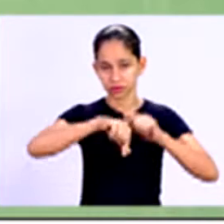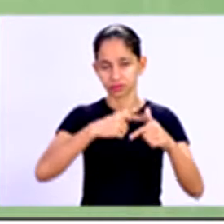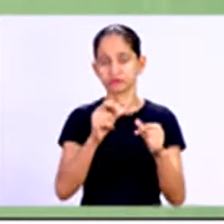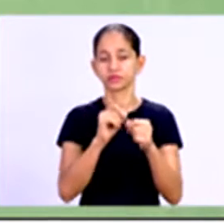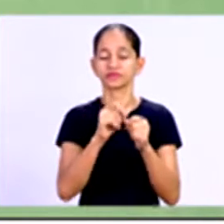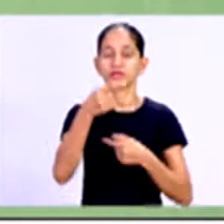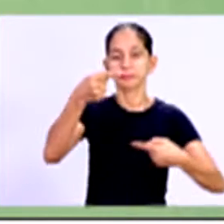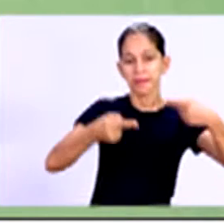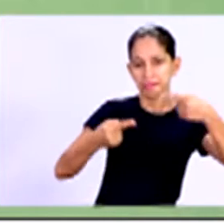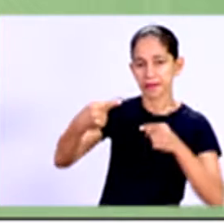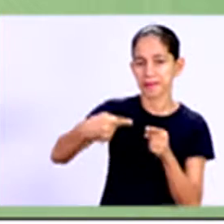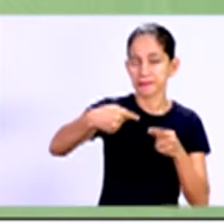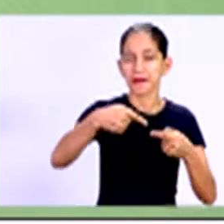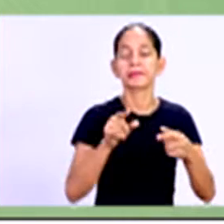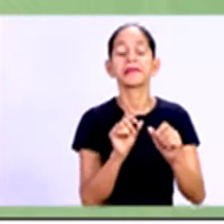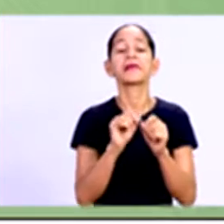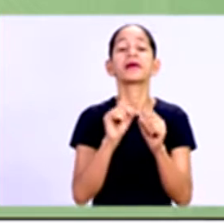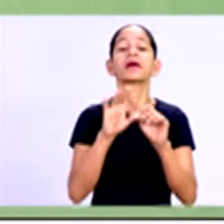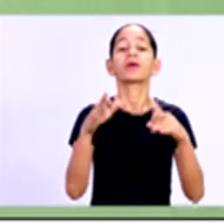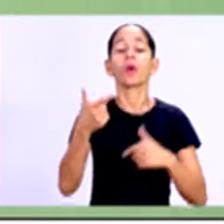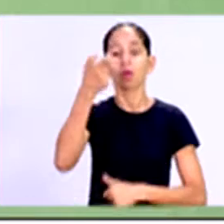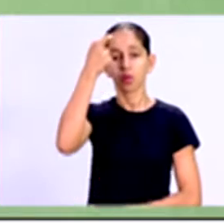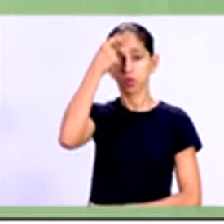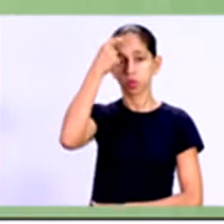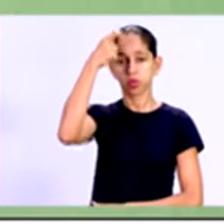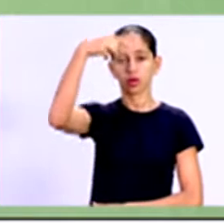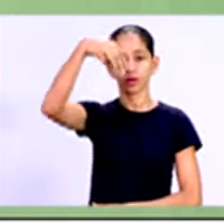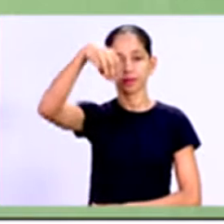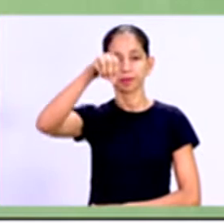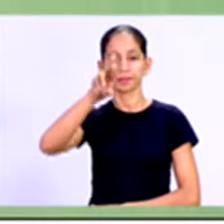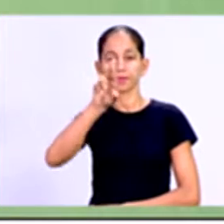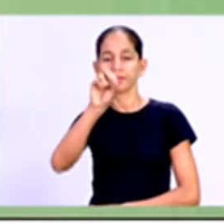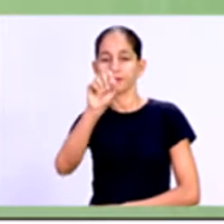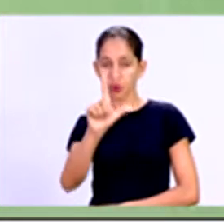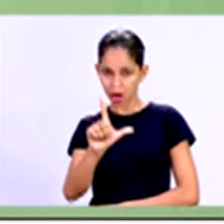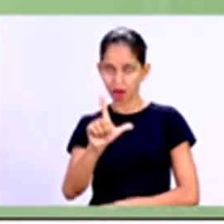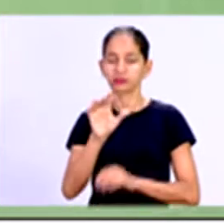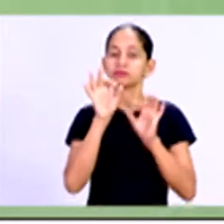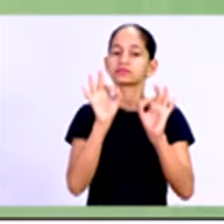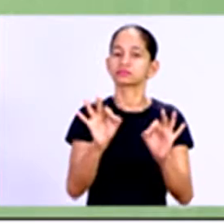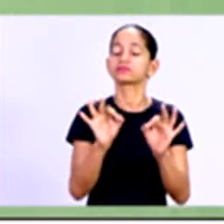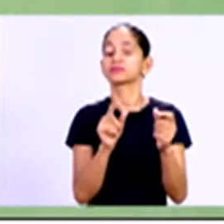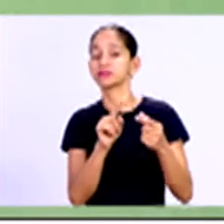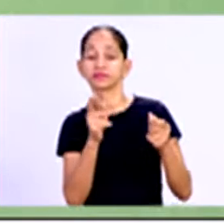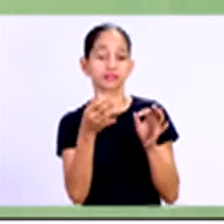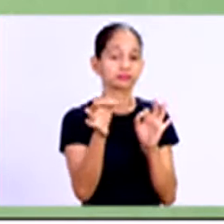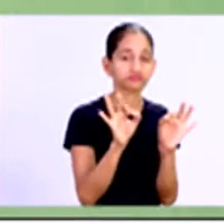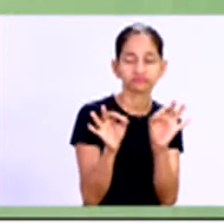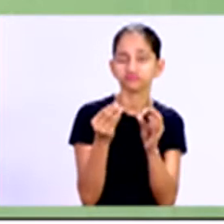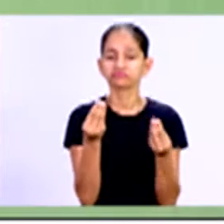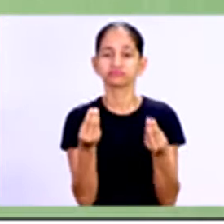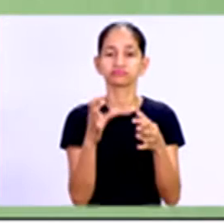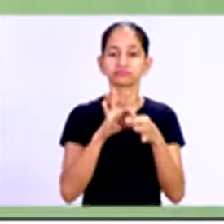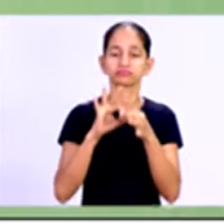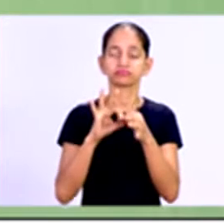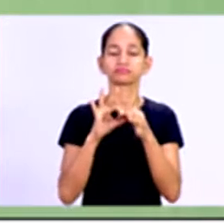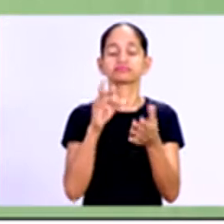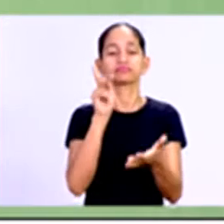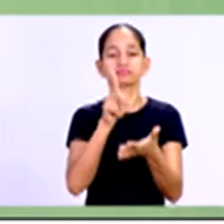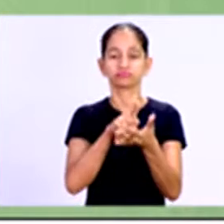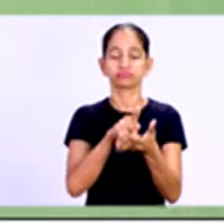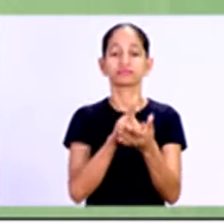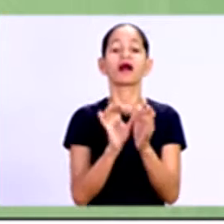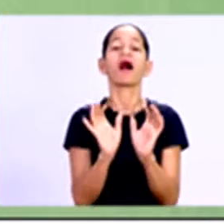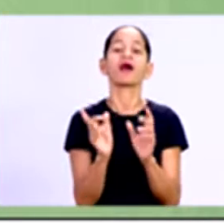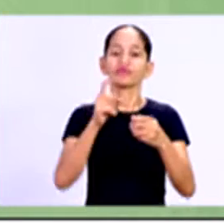o conceito de sujeito moral e relacioná-lo a situações de moralidade. Ou seja, nós vamos